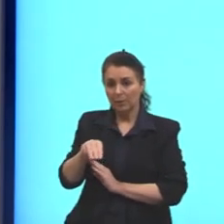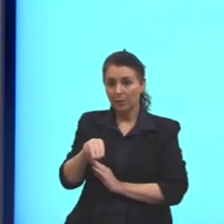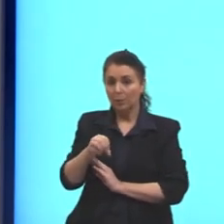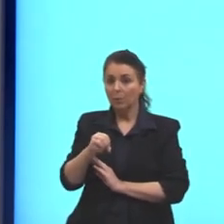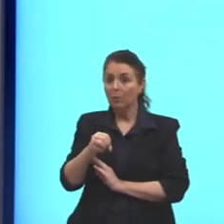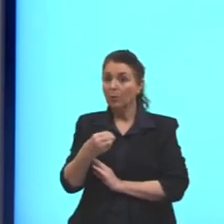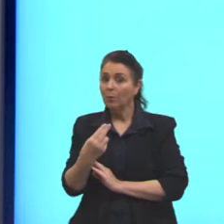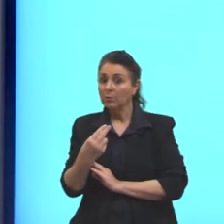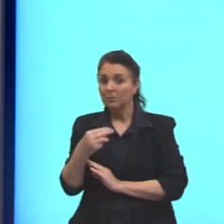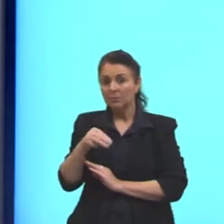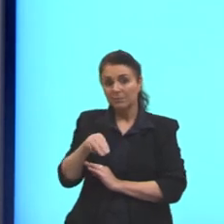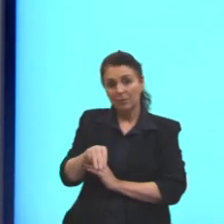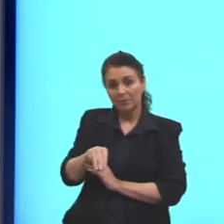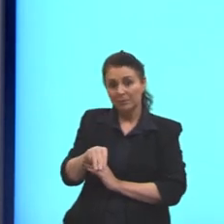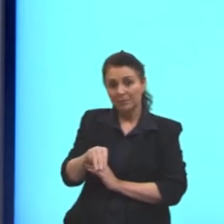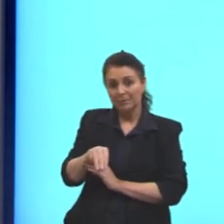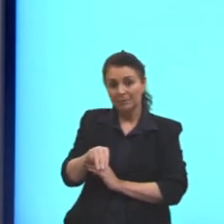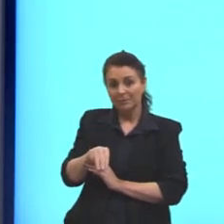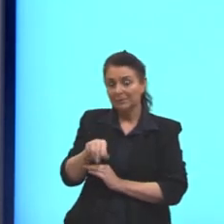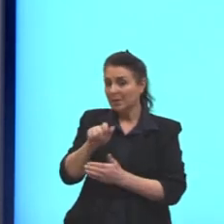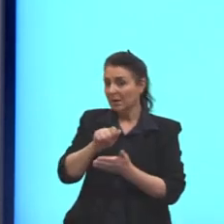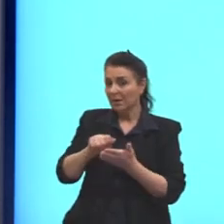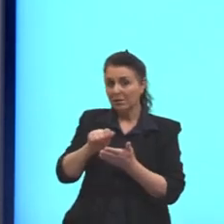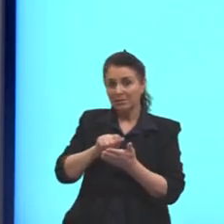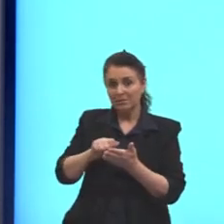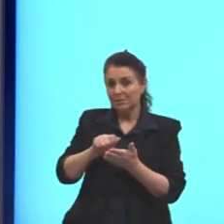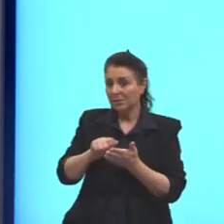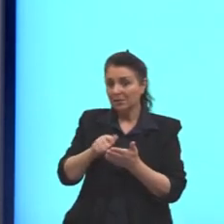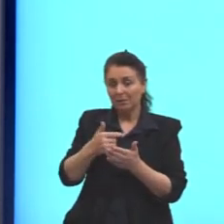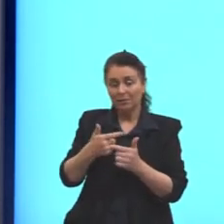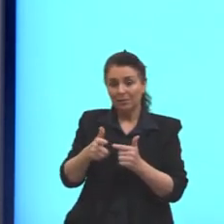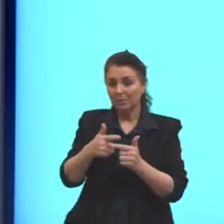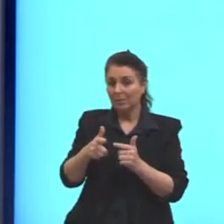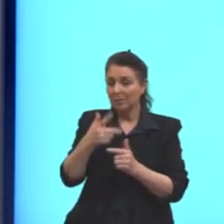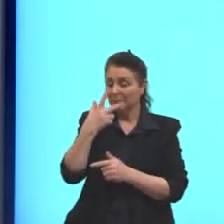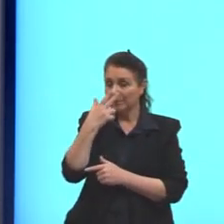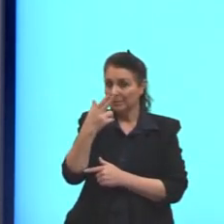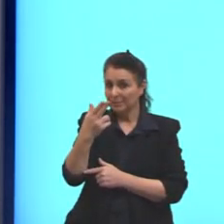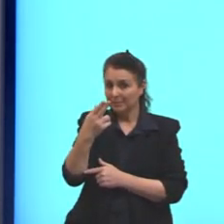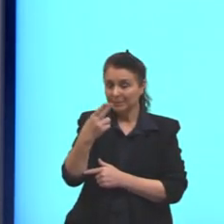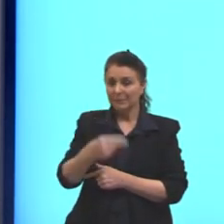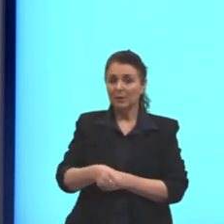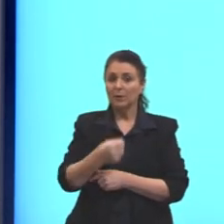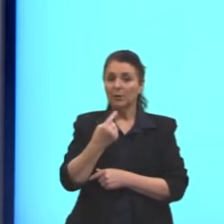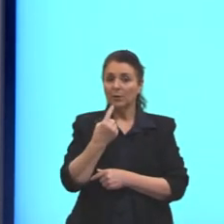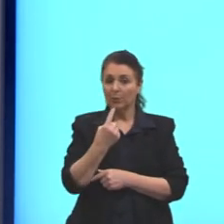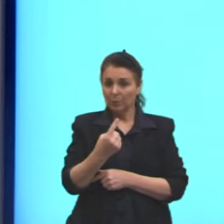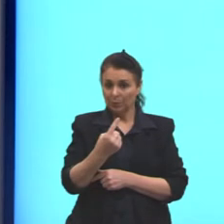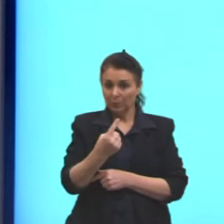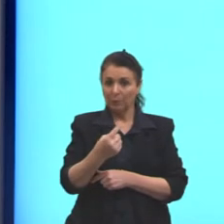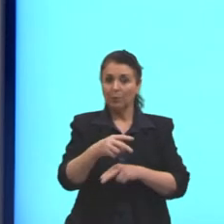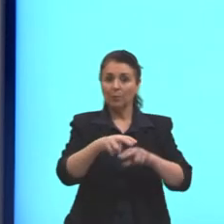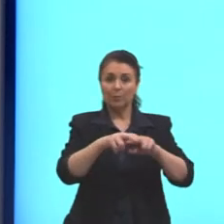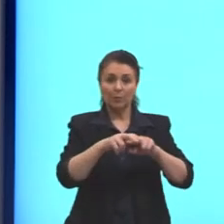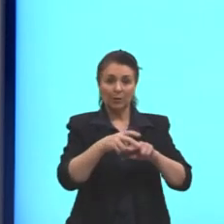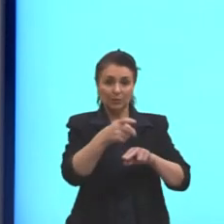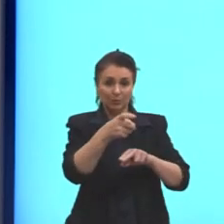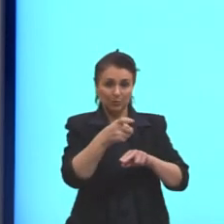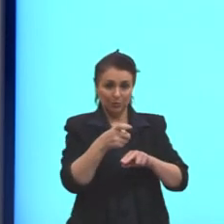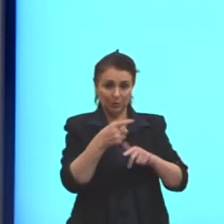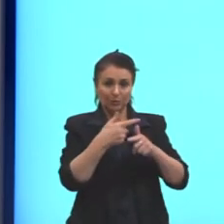tá tanto faz a escrita Ele ficaria a mesma tá um devido ao x /